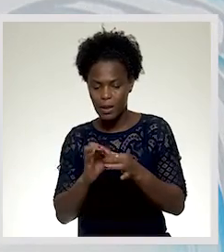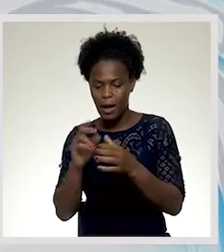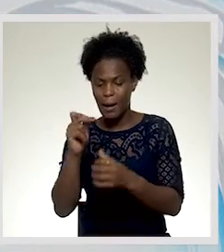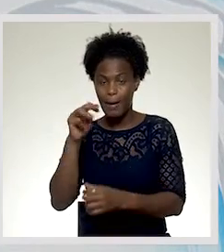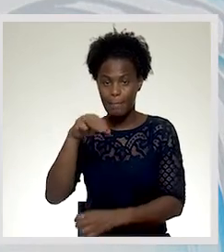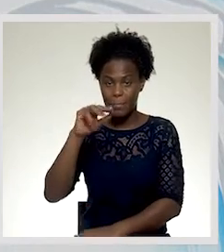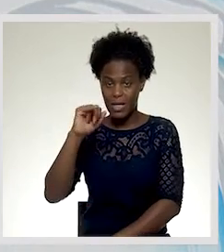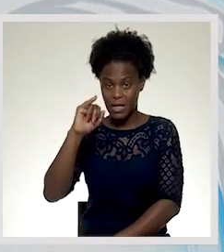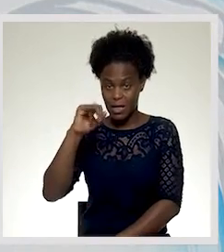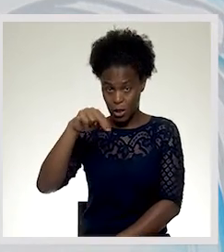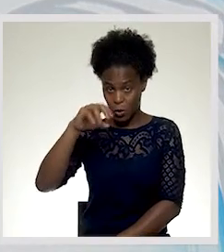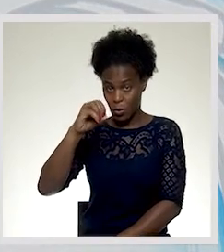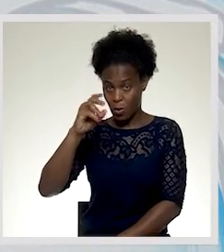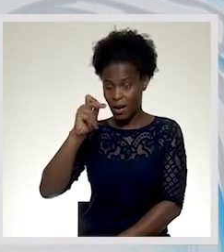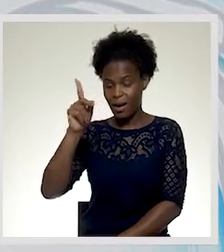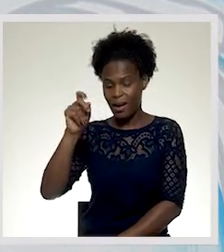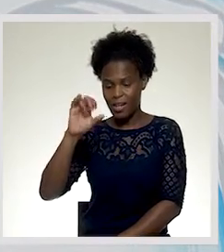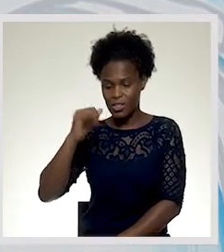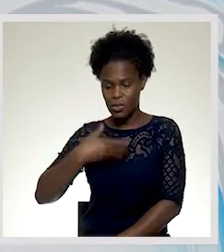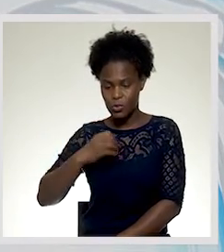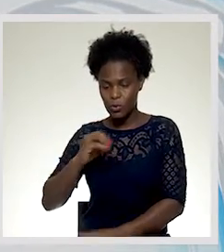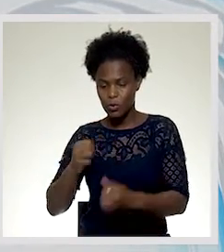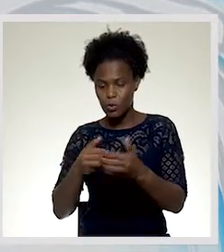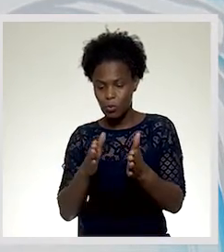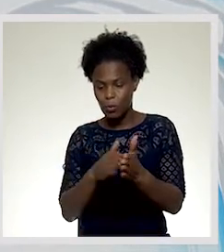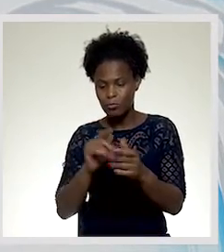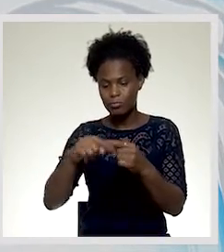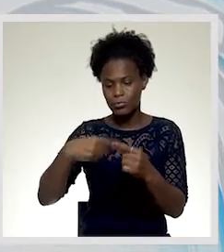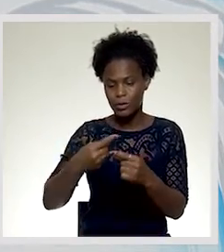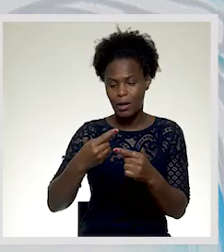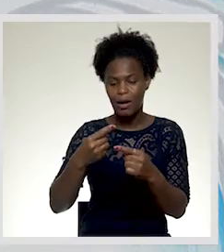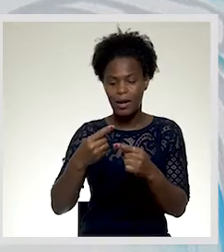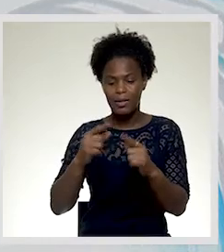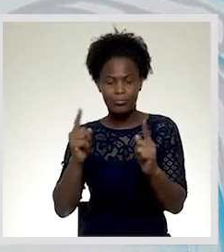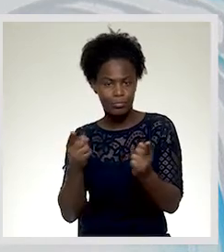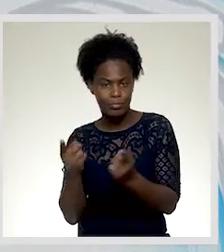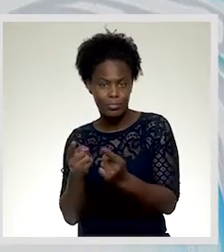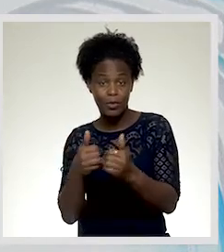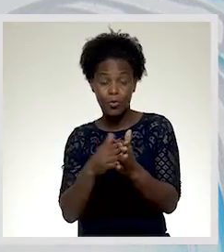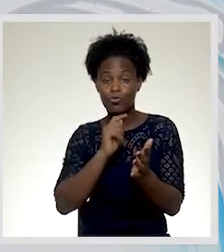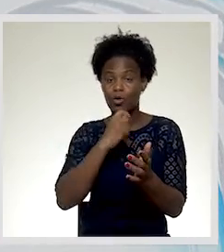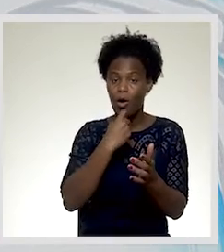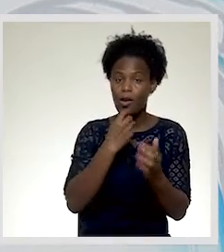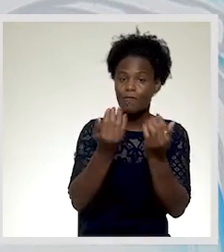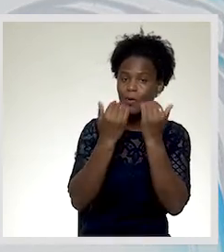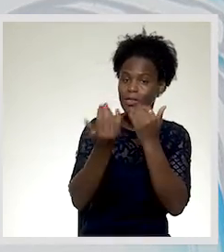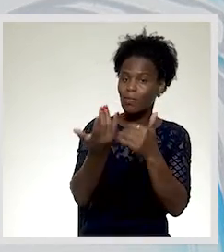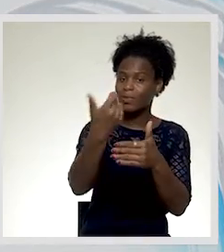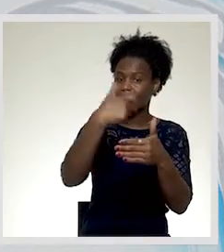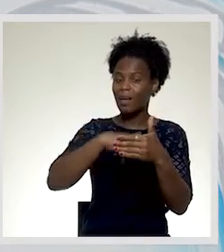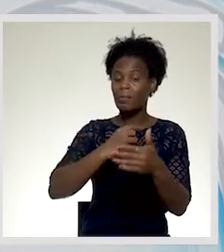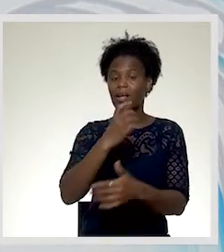que faz a transcrição, a leitura da informação escrita em código no DNA e vai trazer essa informação